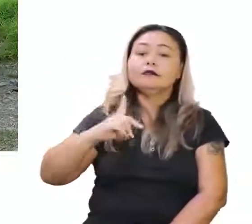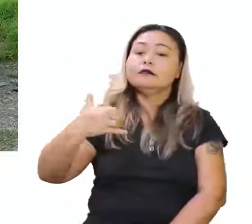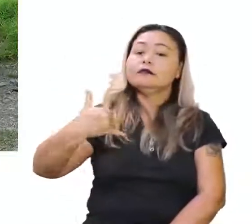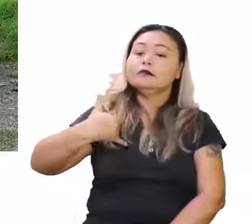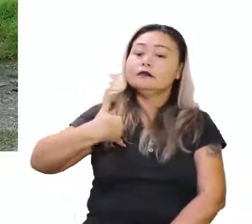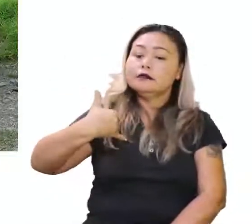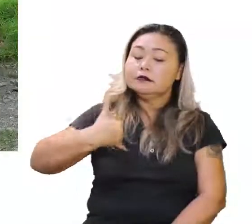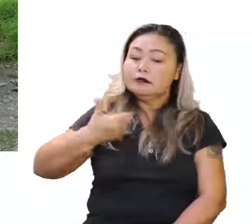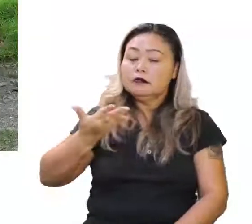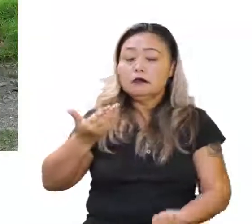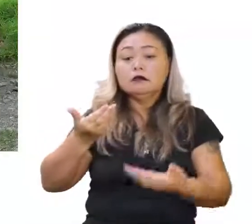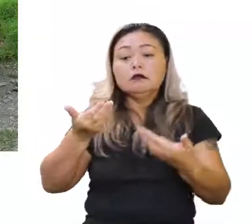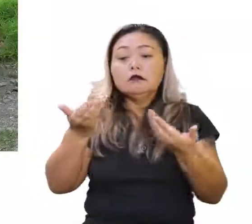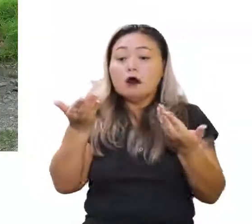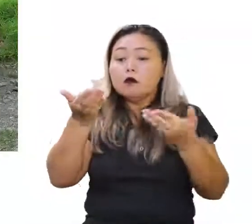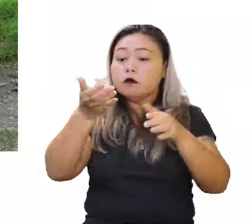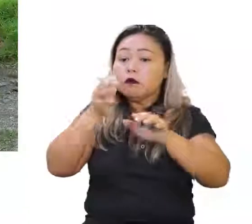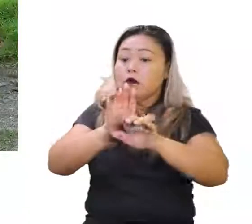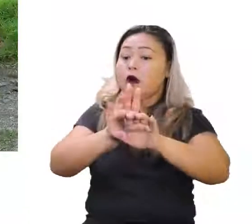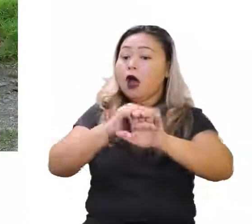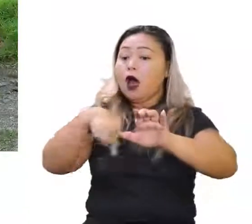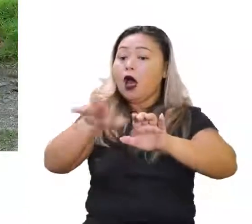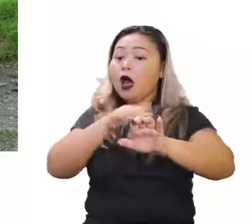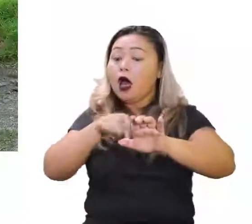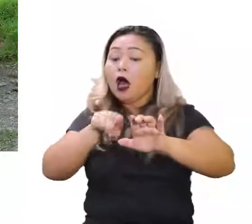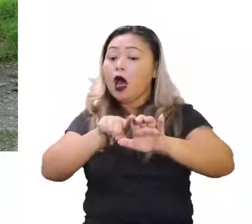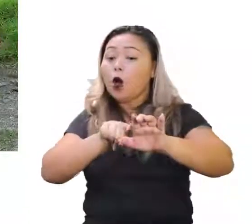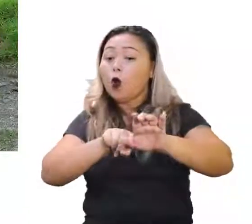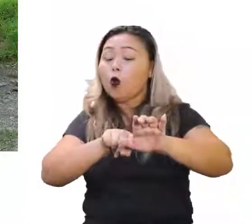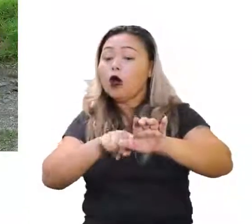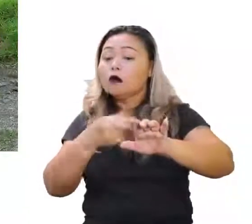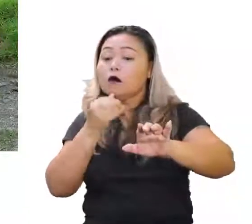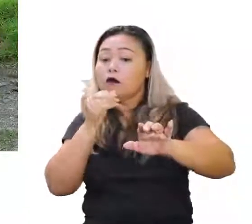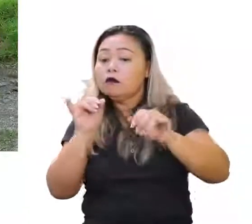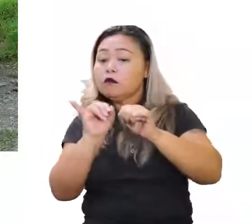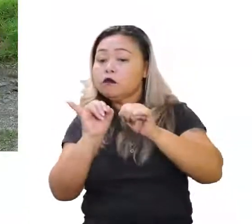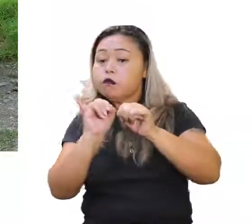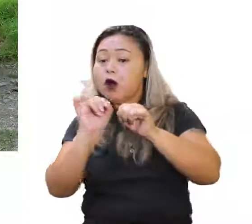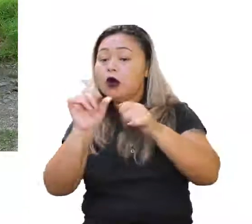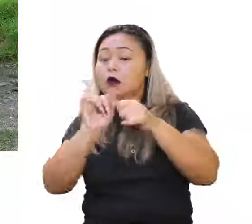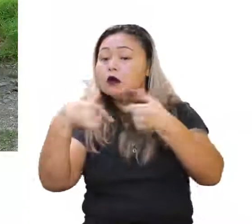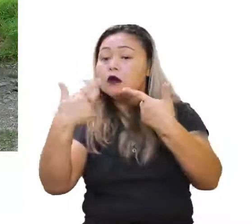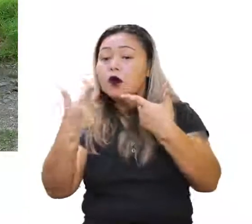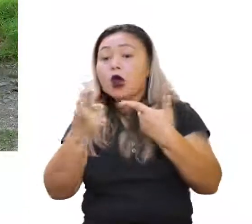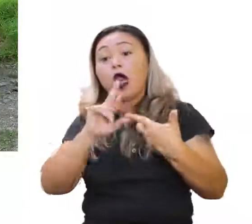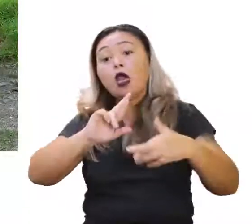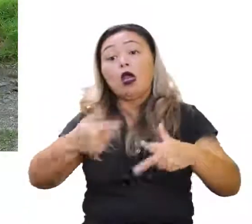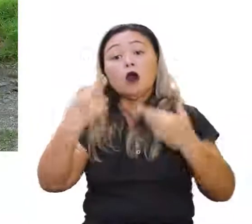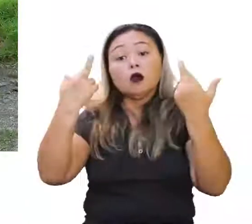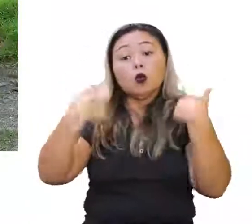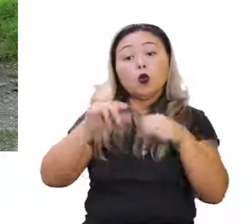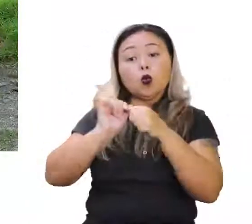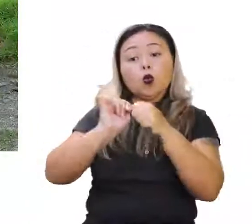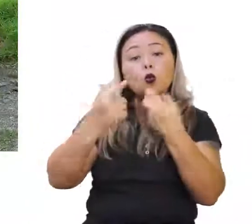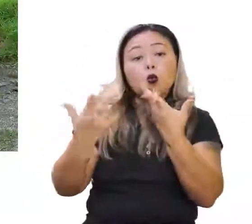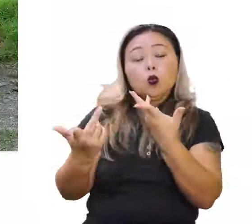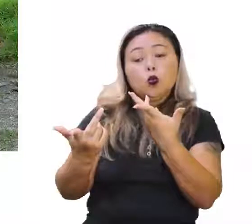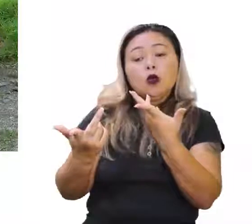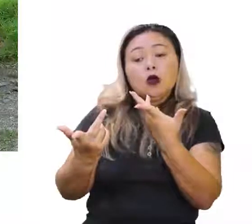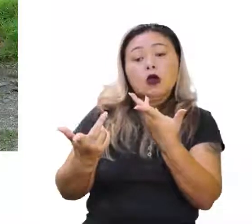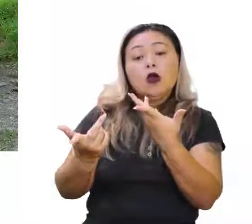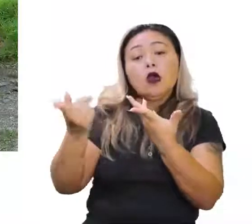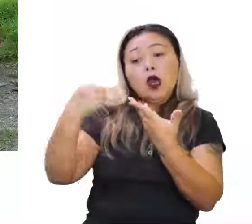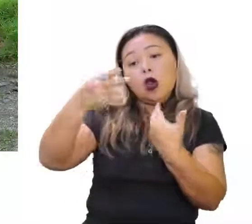de cobertura, tá? Isso pode interferir, diferente dos ovinos,